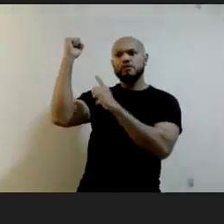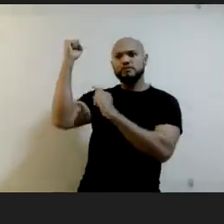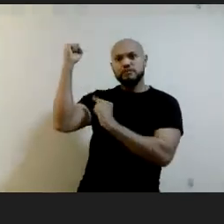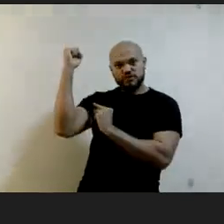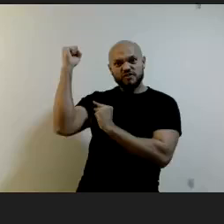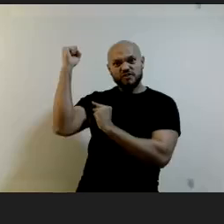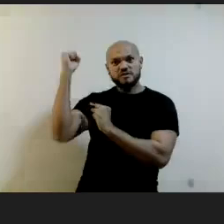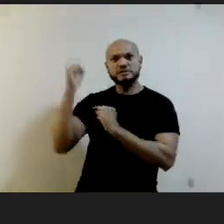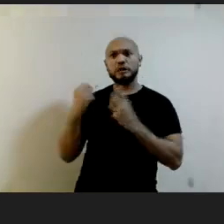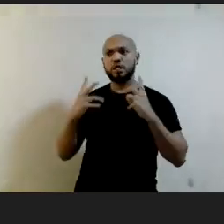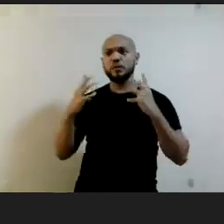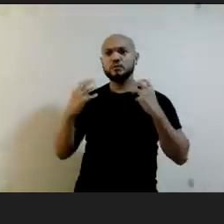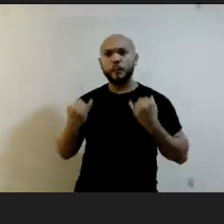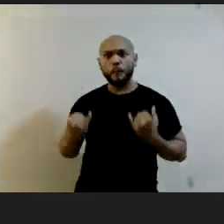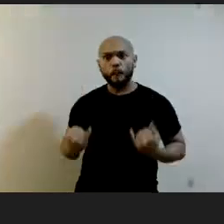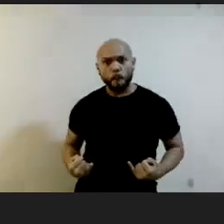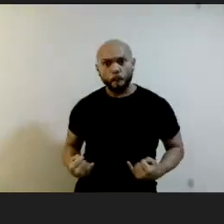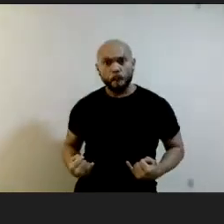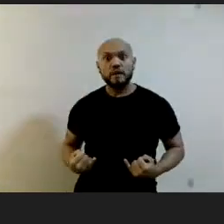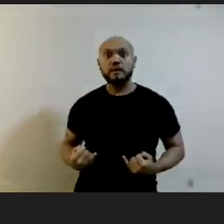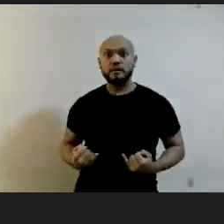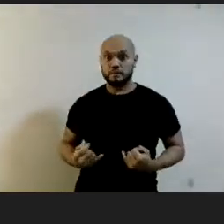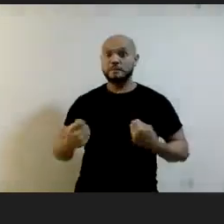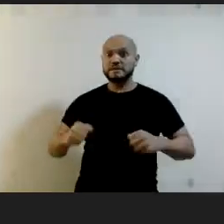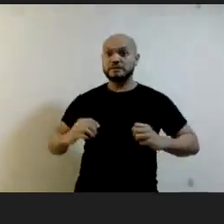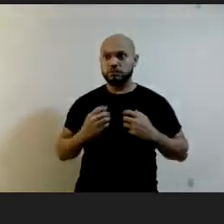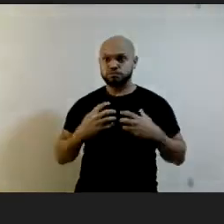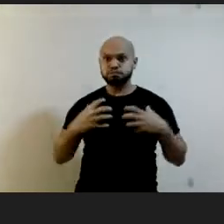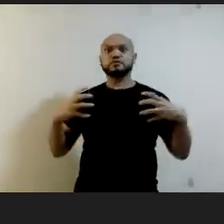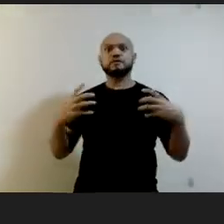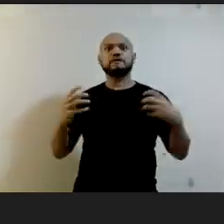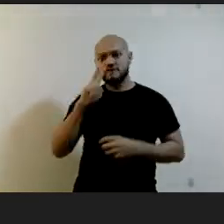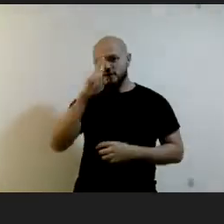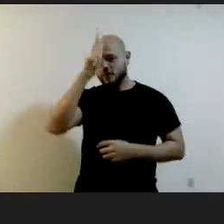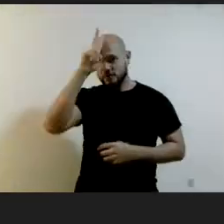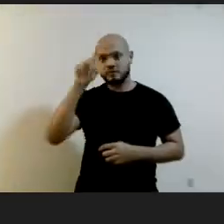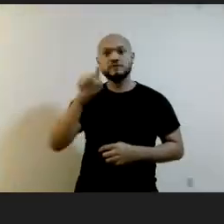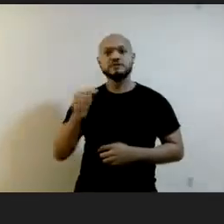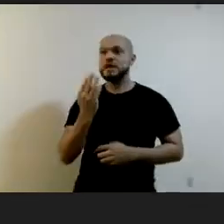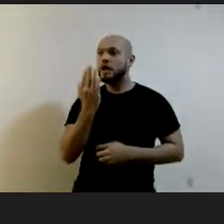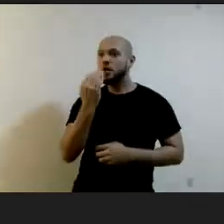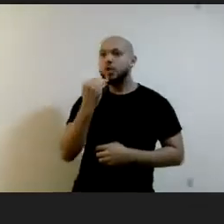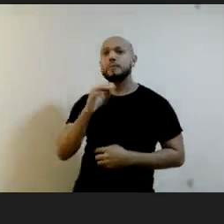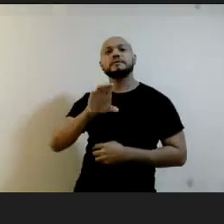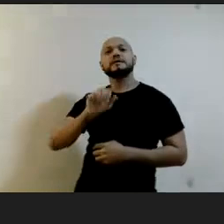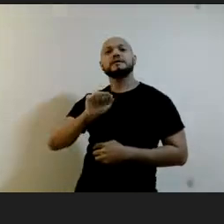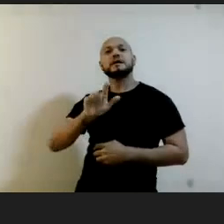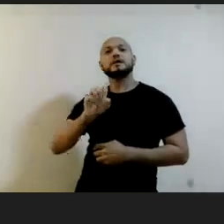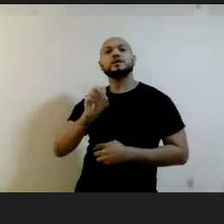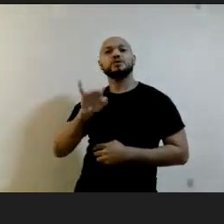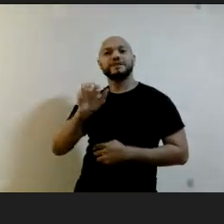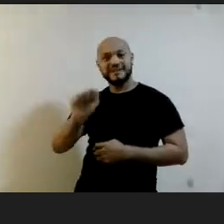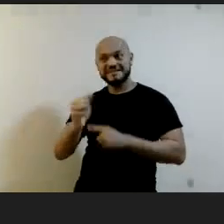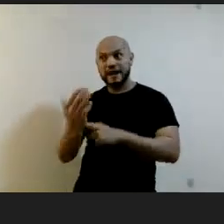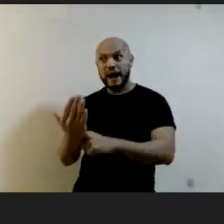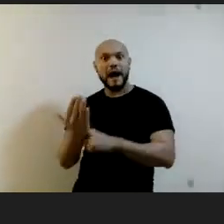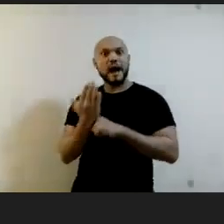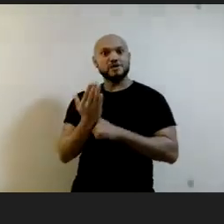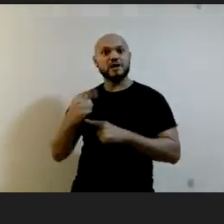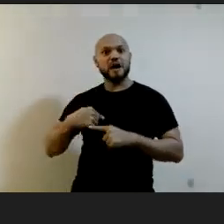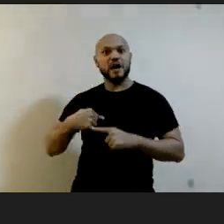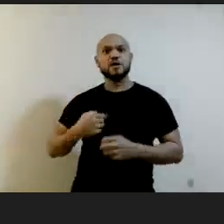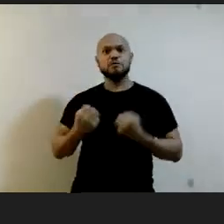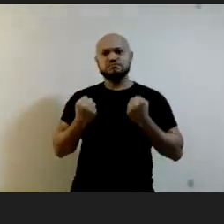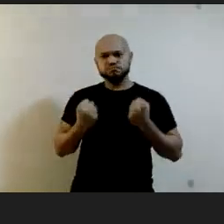você consuma mais calorias mesmo em repouso, ajuda a controlar o peso, protege